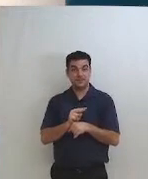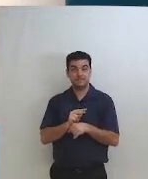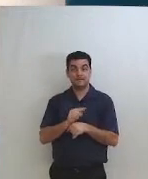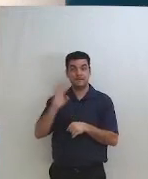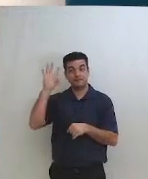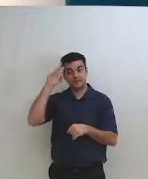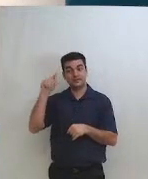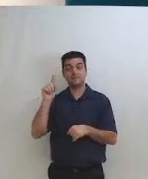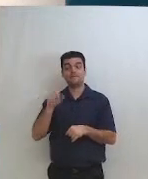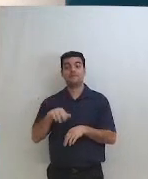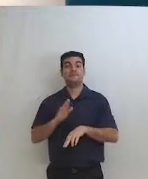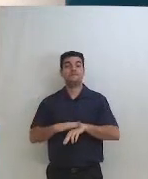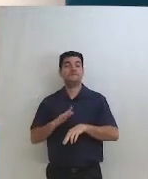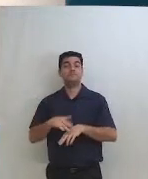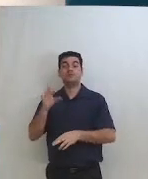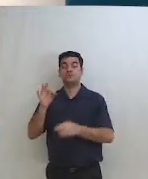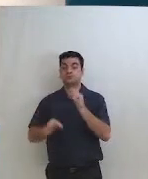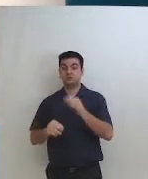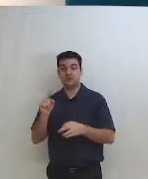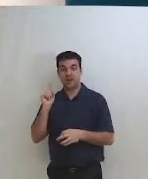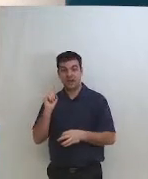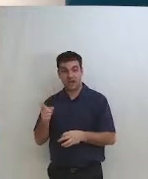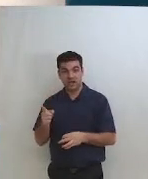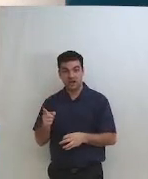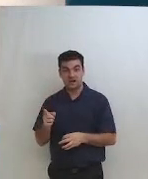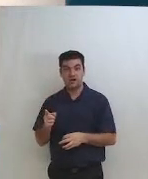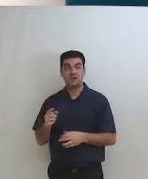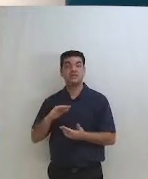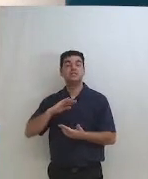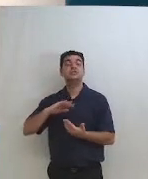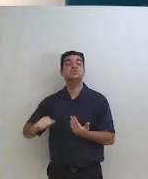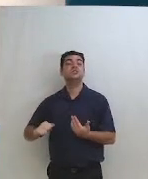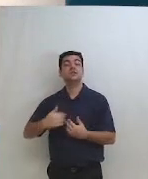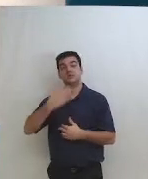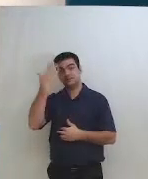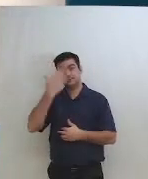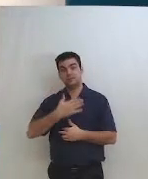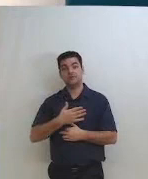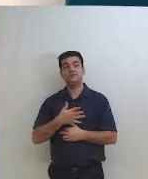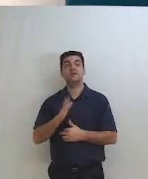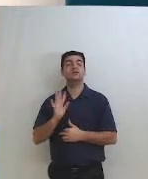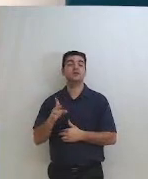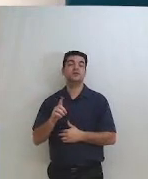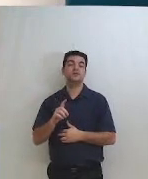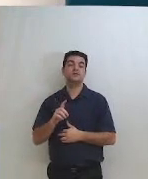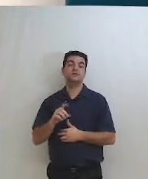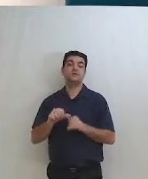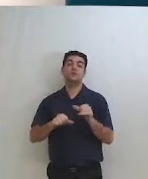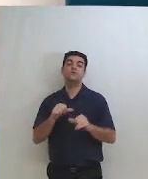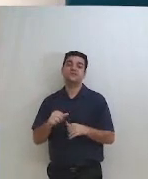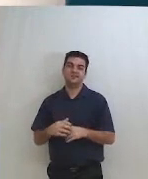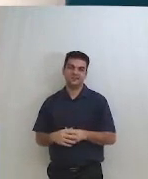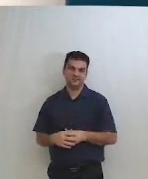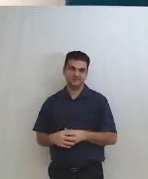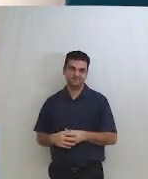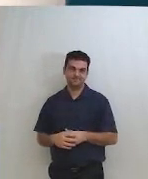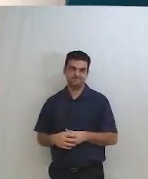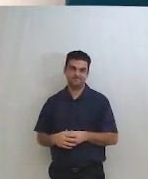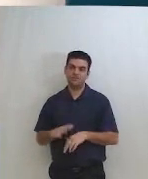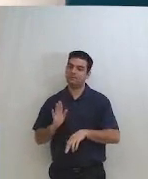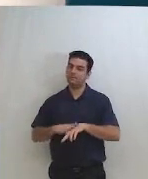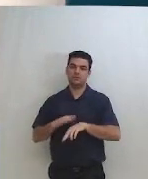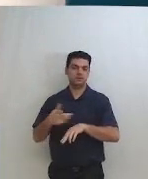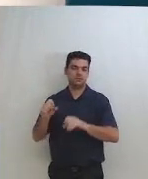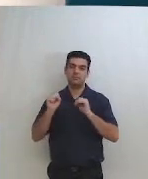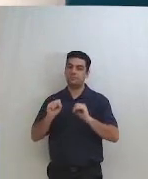de origem exclua as provas por derivada, mas que esta o faça porque está mais próximo